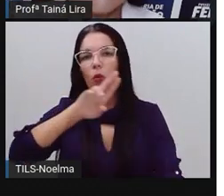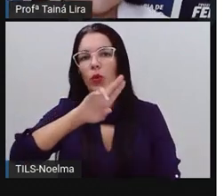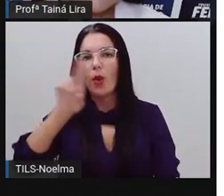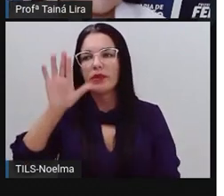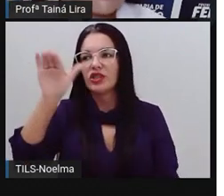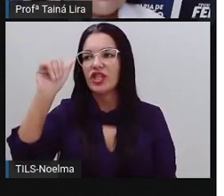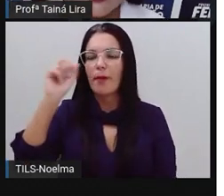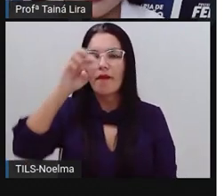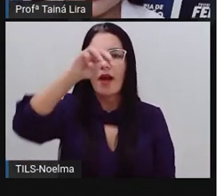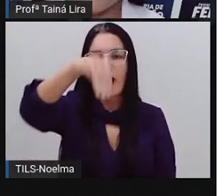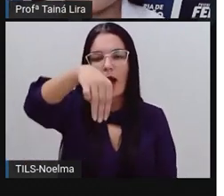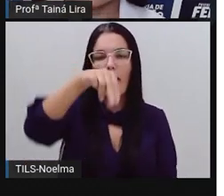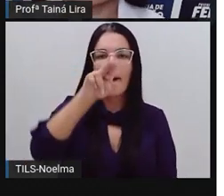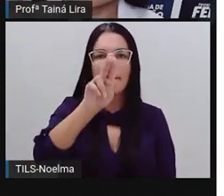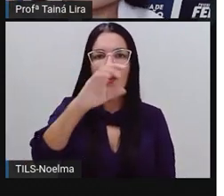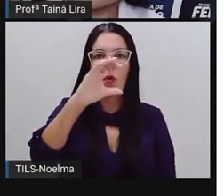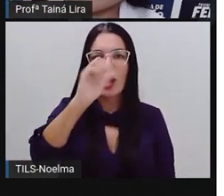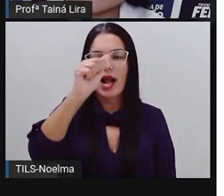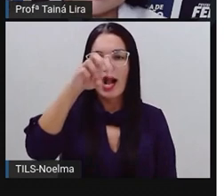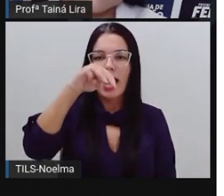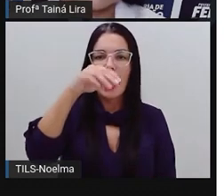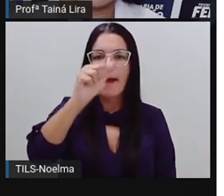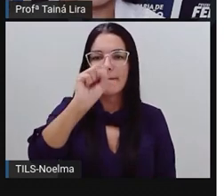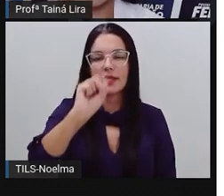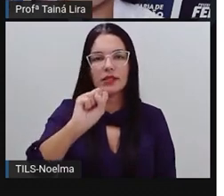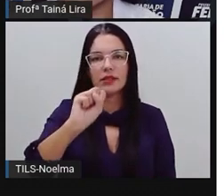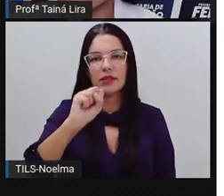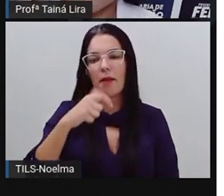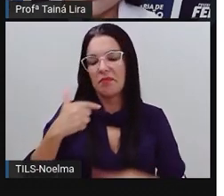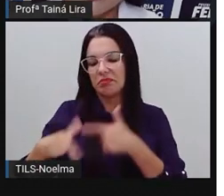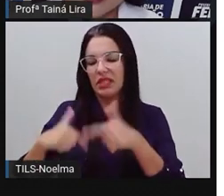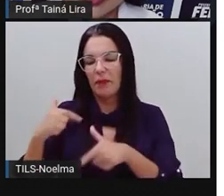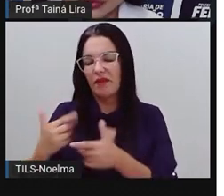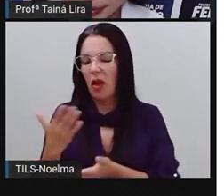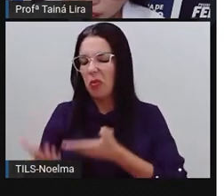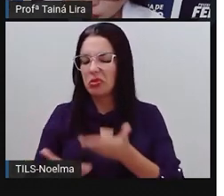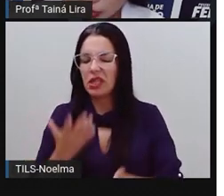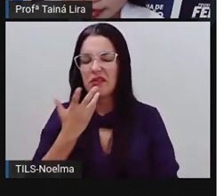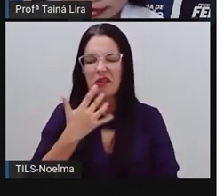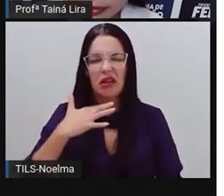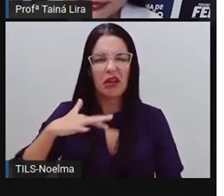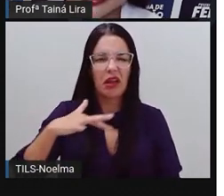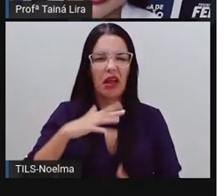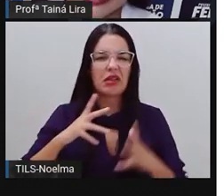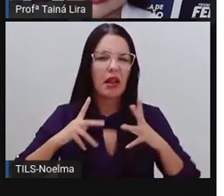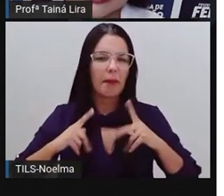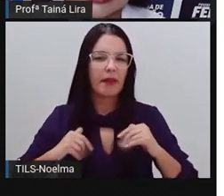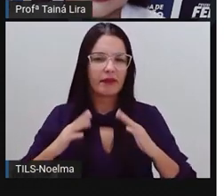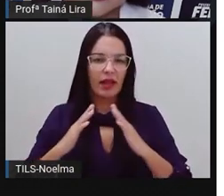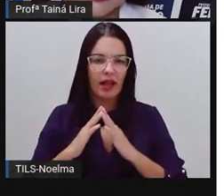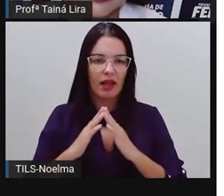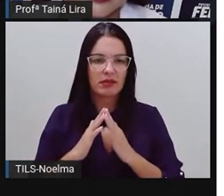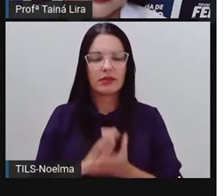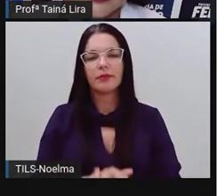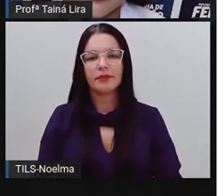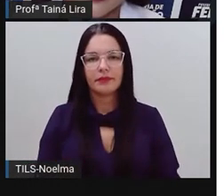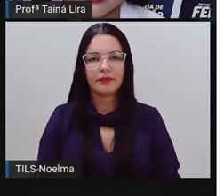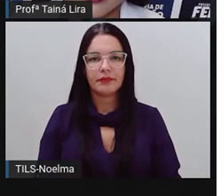certo e elas trabalhavam ali cuidando das crianças fazendo todo serviço do México certo